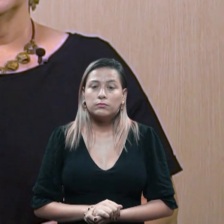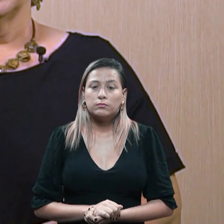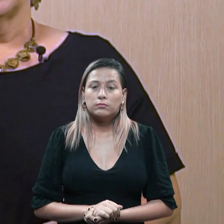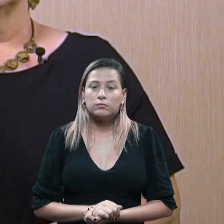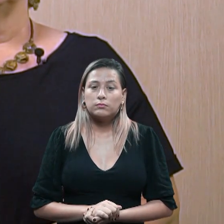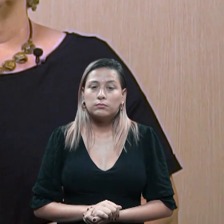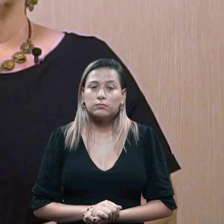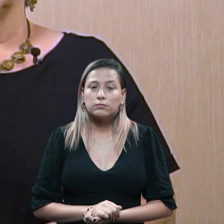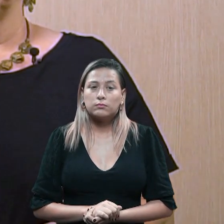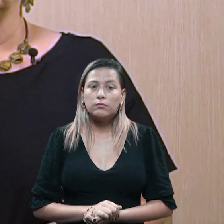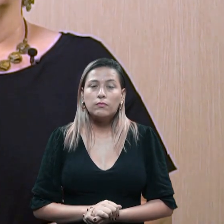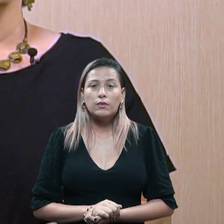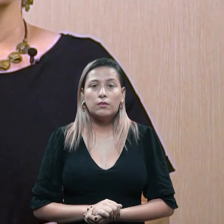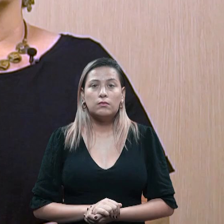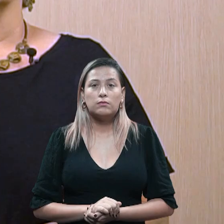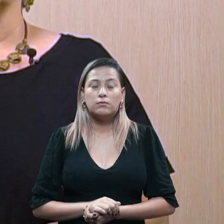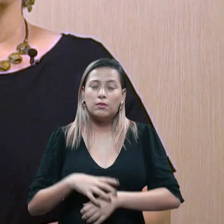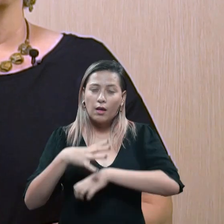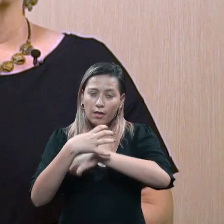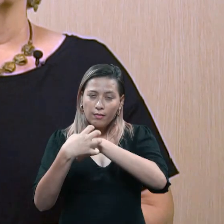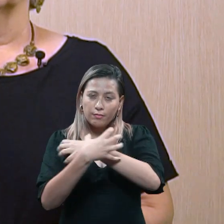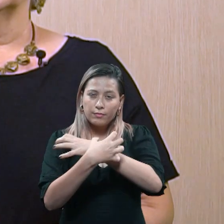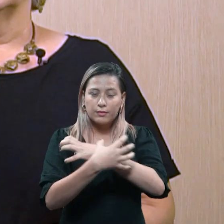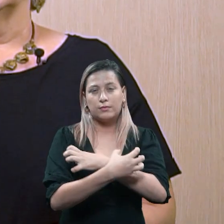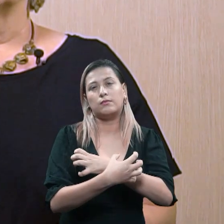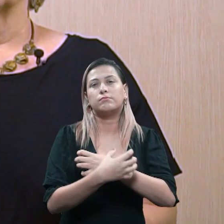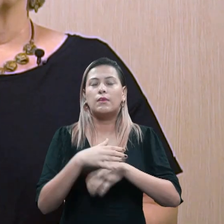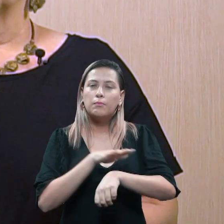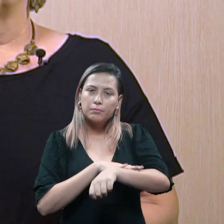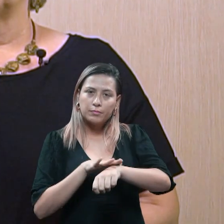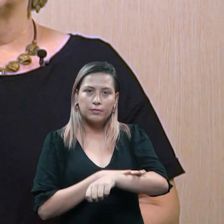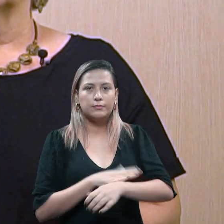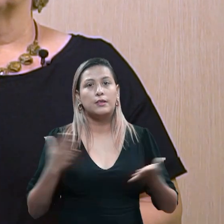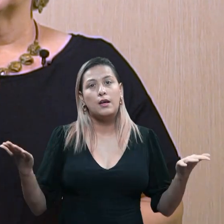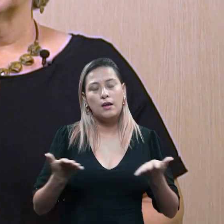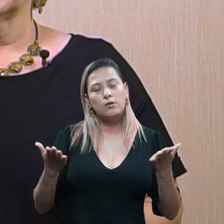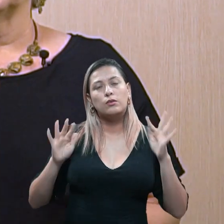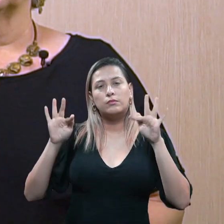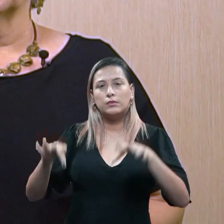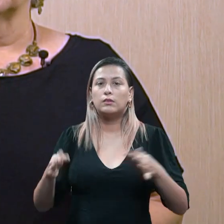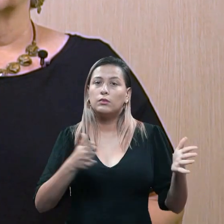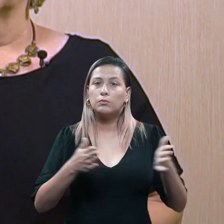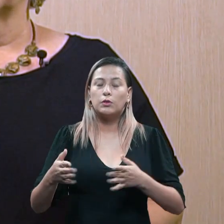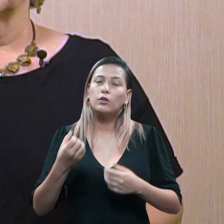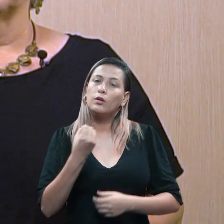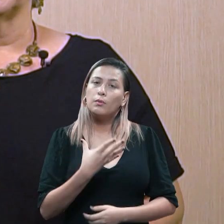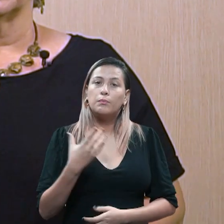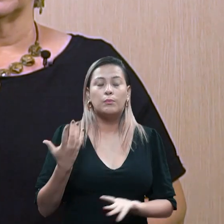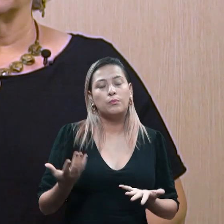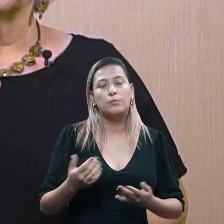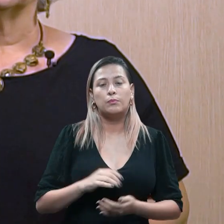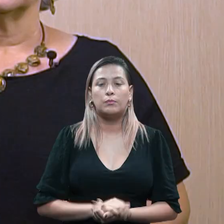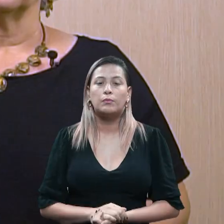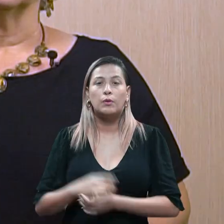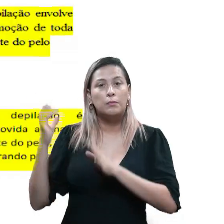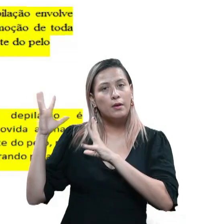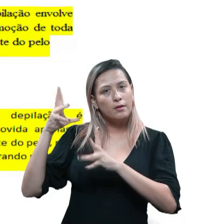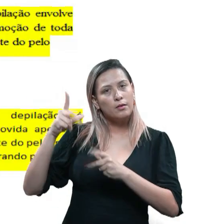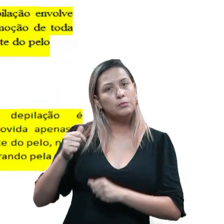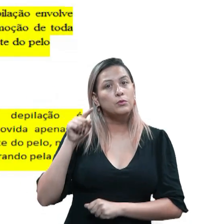bem. Aqui finalizamos este módulo. Este é um bom momento para recapitular o que você